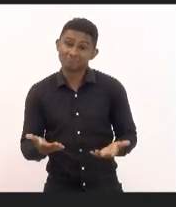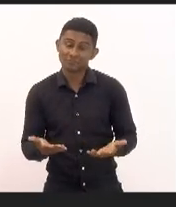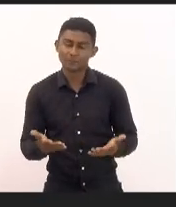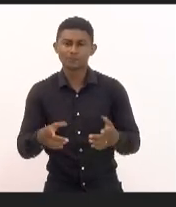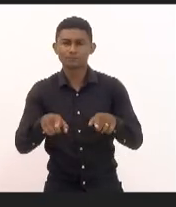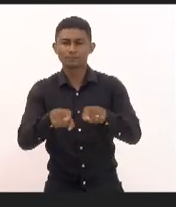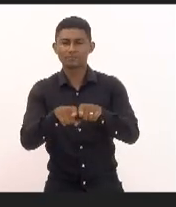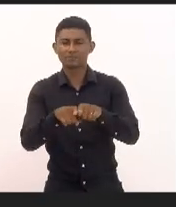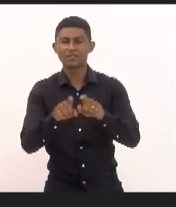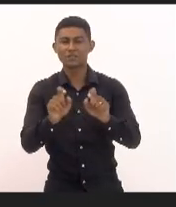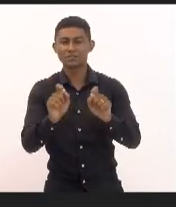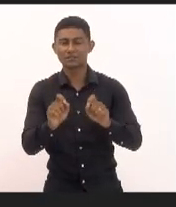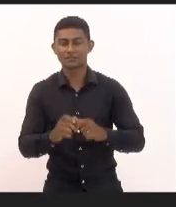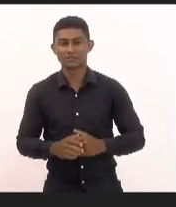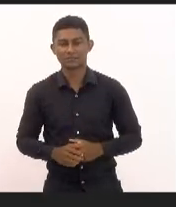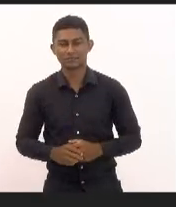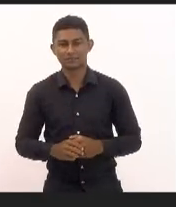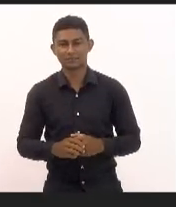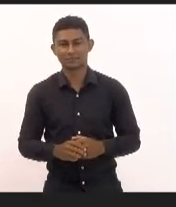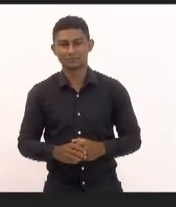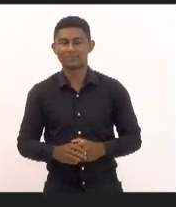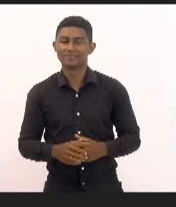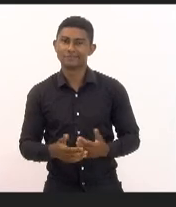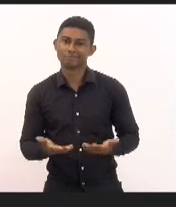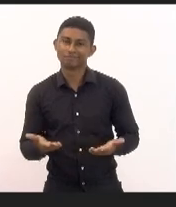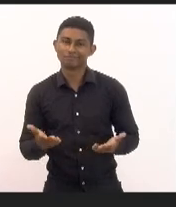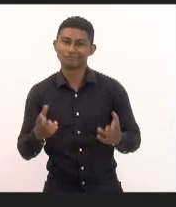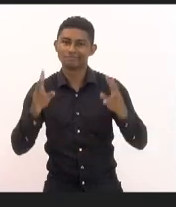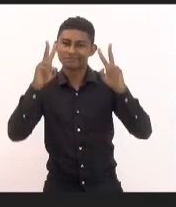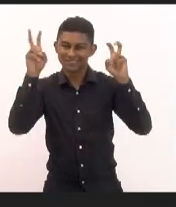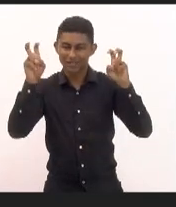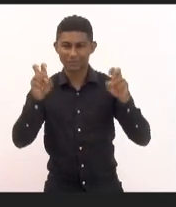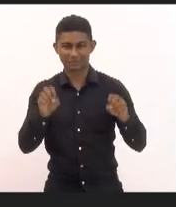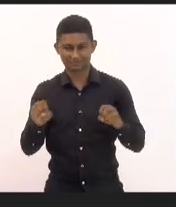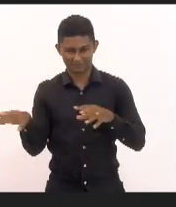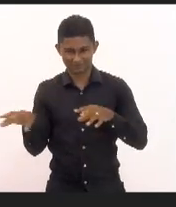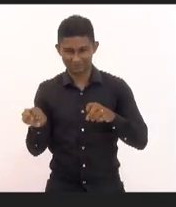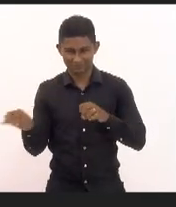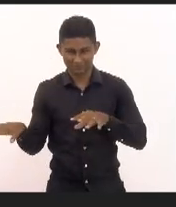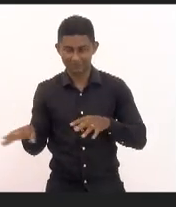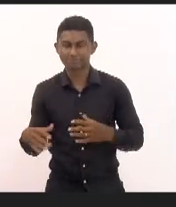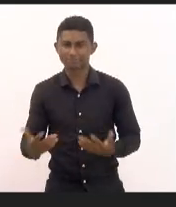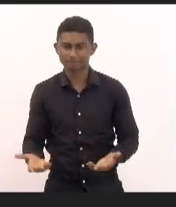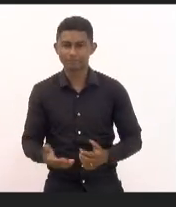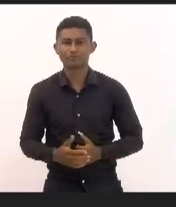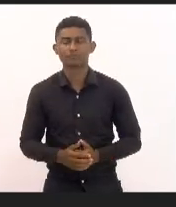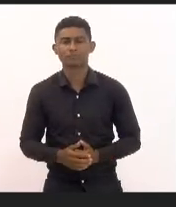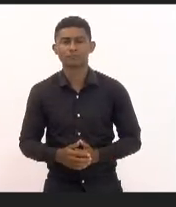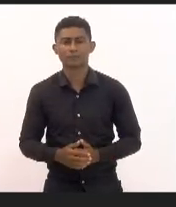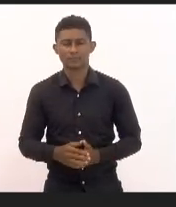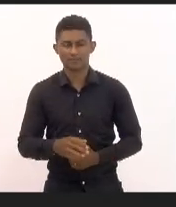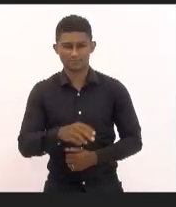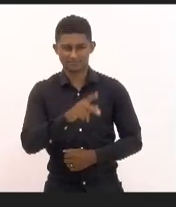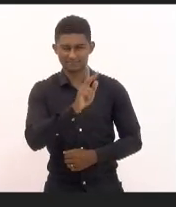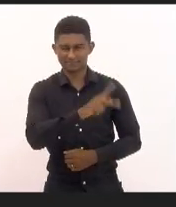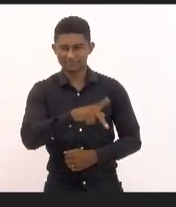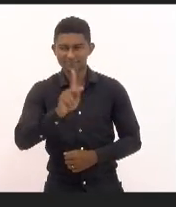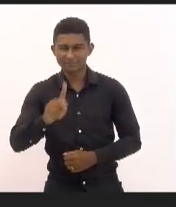também do tema educação, né, os nossos